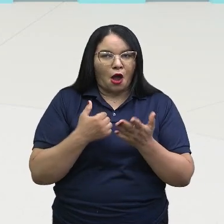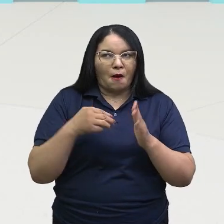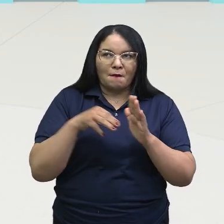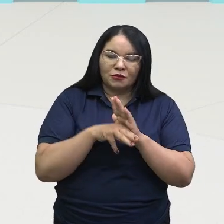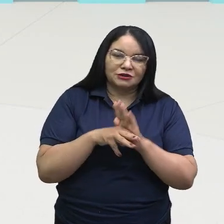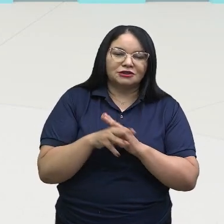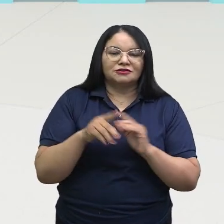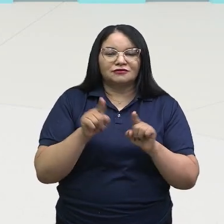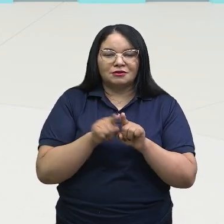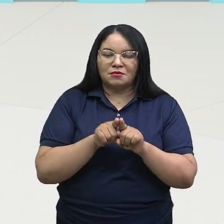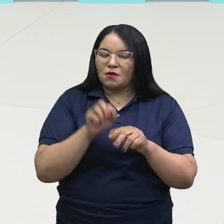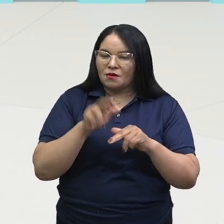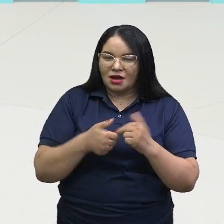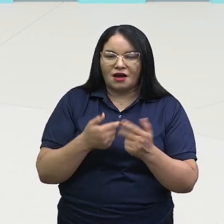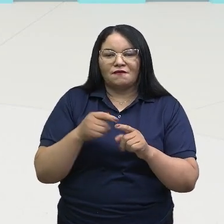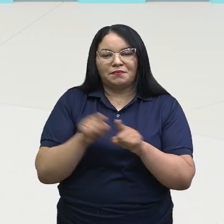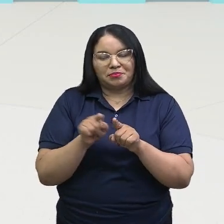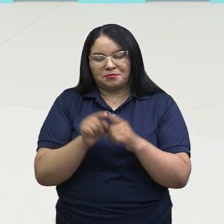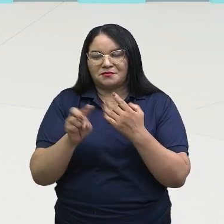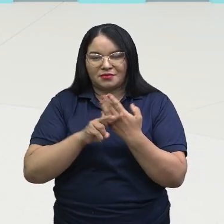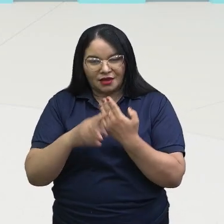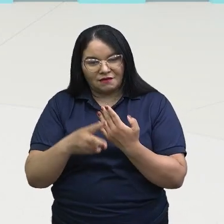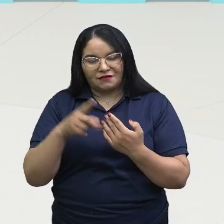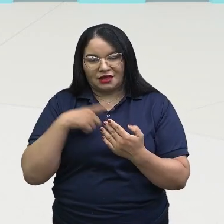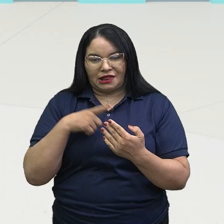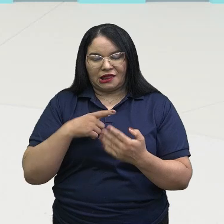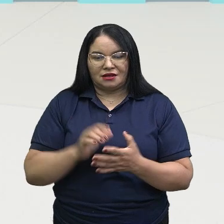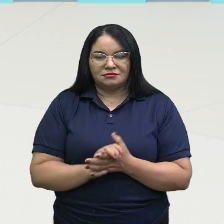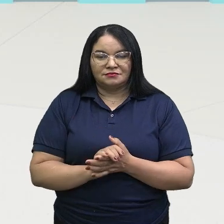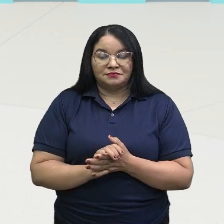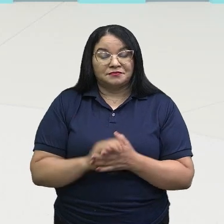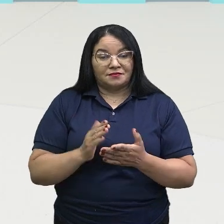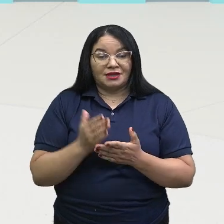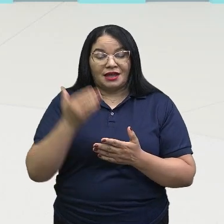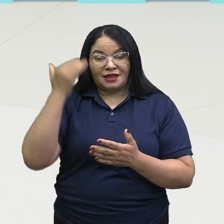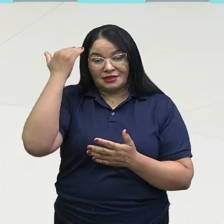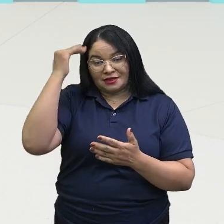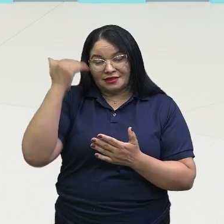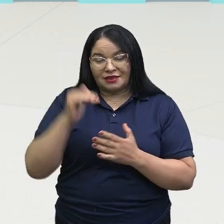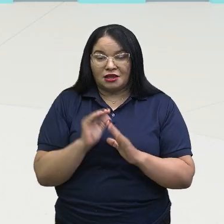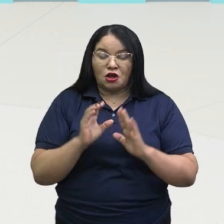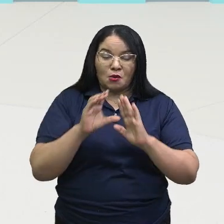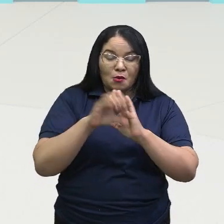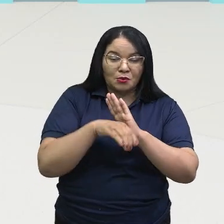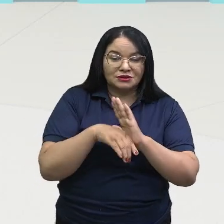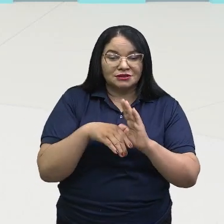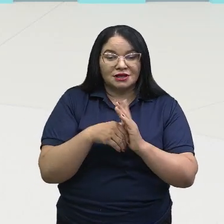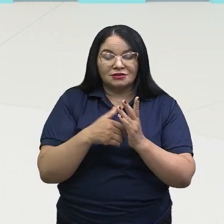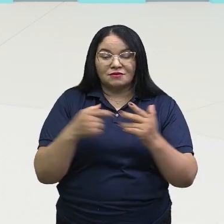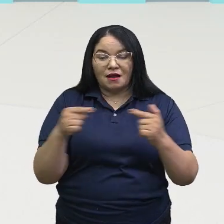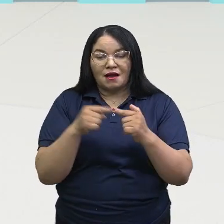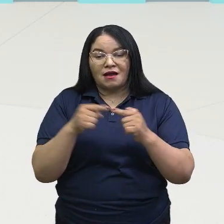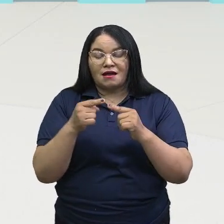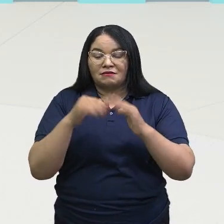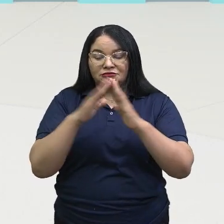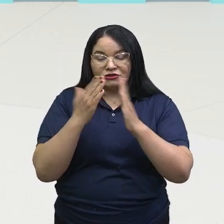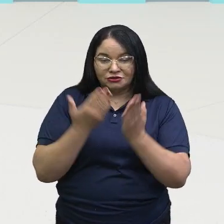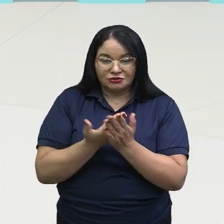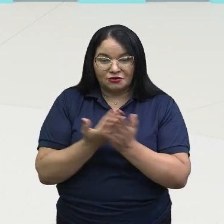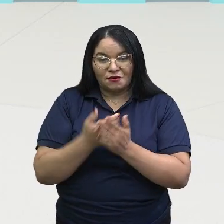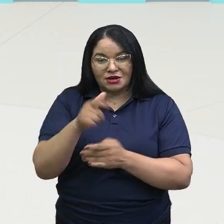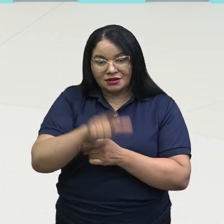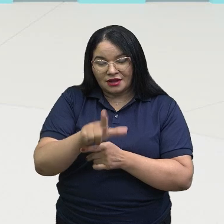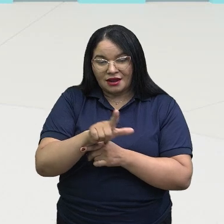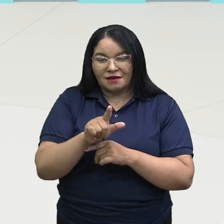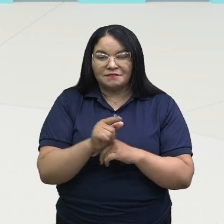uma consequência. Para nós entendermos como esses conceitos se relacionam com a escola literária, tanto o